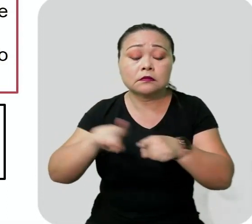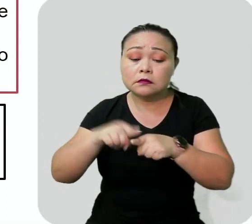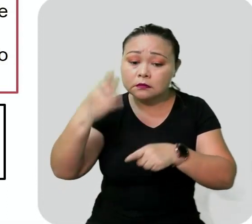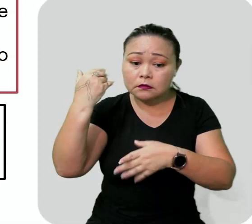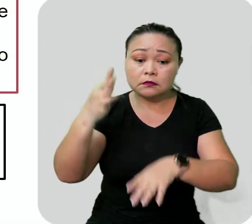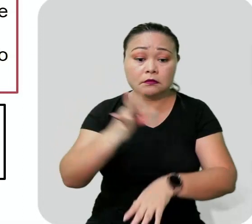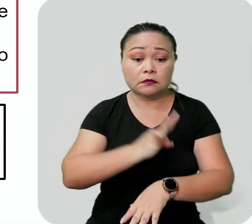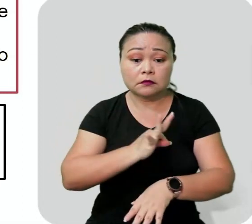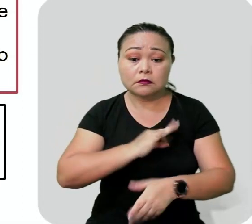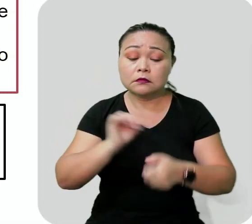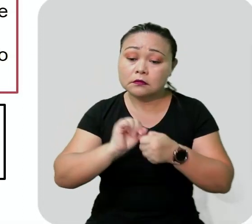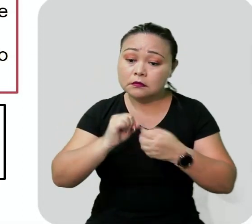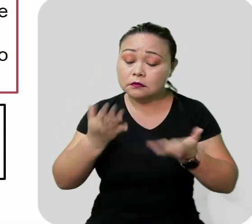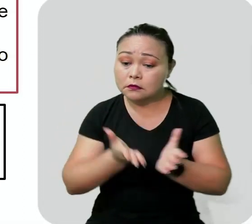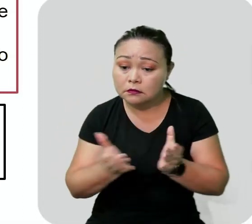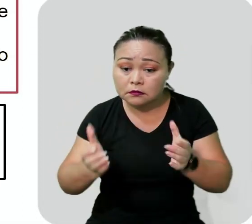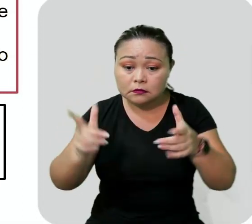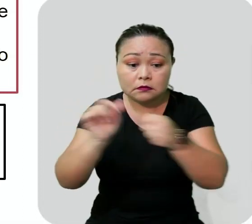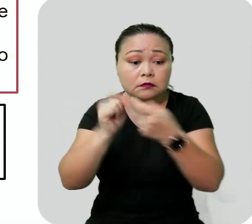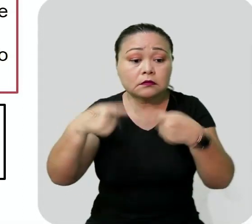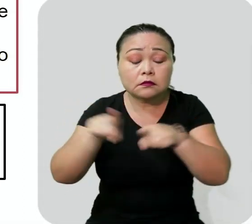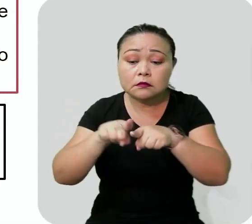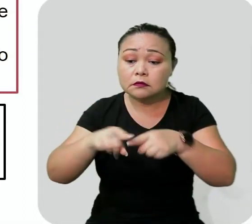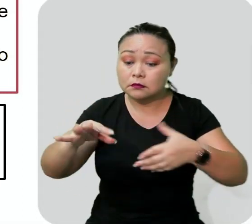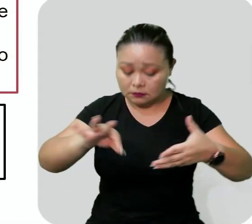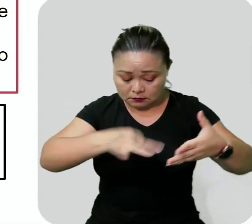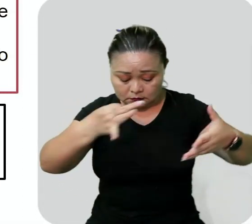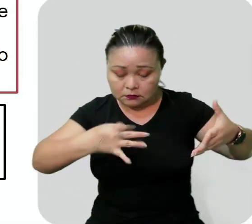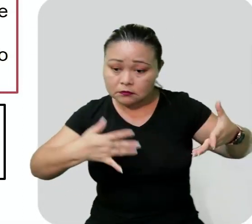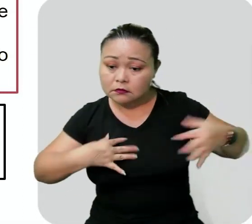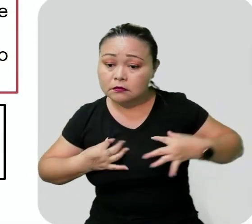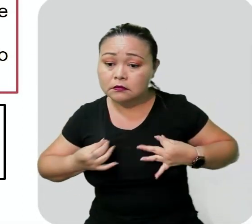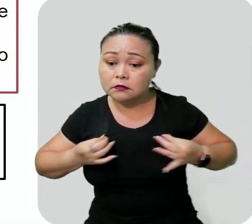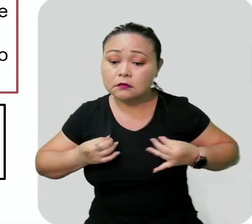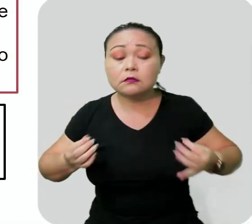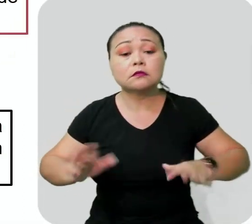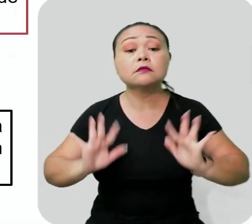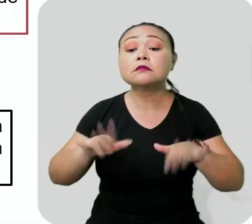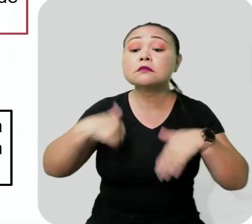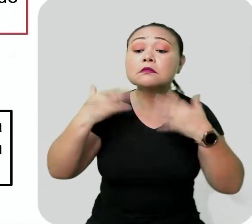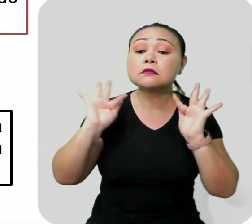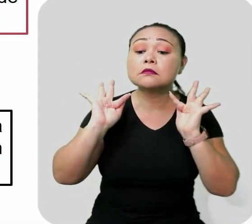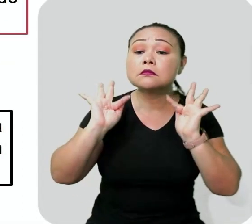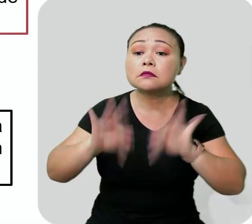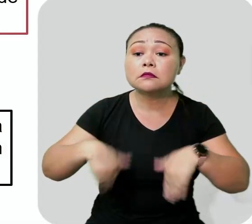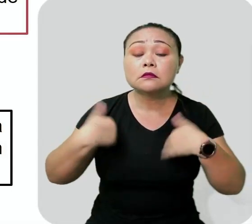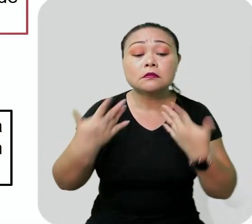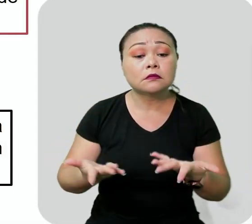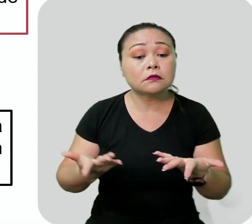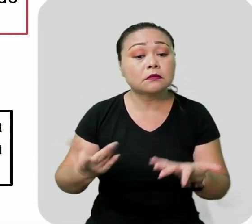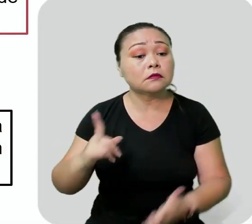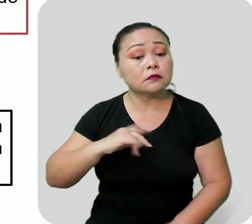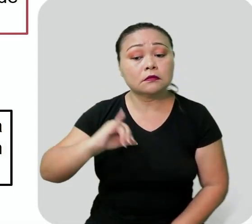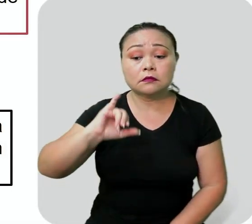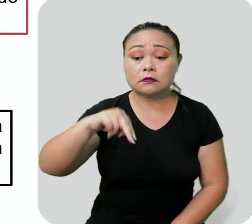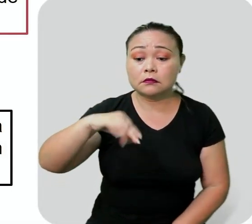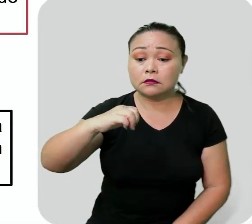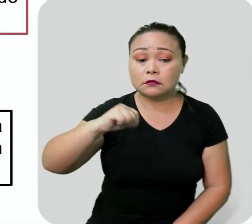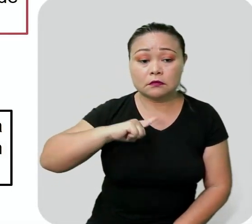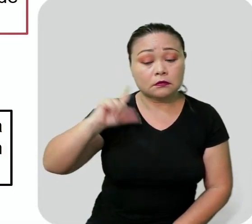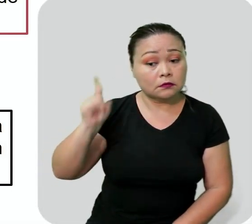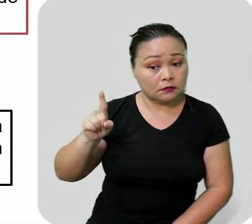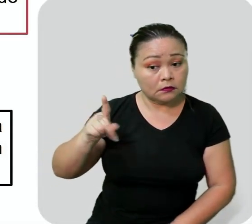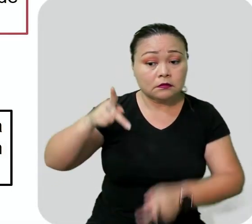tecelagem, diferentemente dos maias, tá bom? E aí, para finalizar, nós temos os incas.